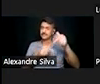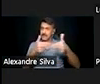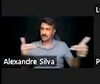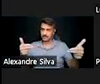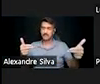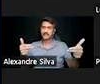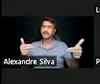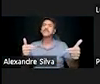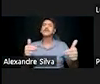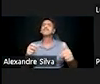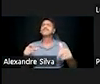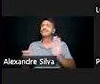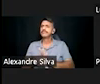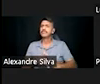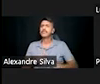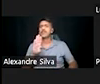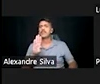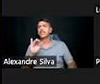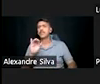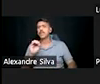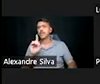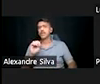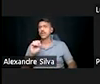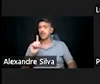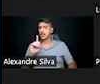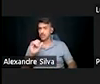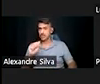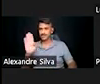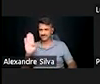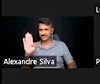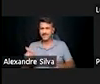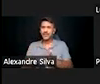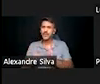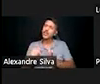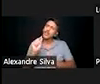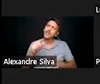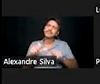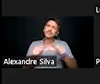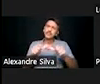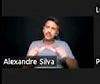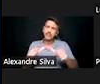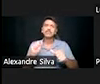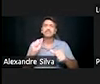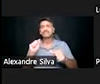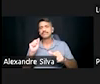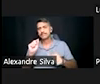natureza biológica preservados sob uma forma mineralizada, sob uma forma mineral.